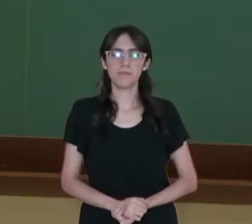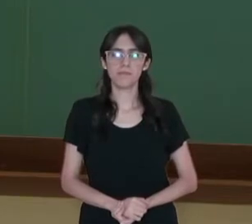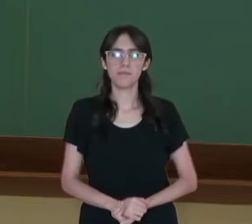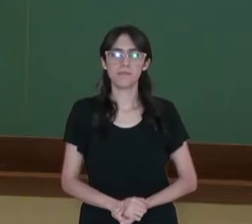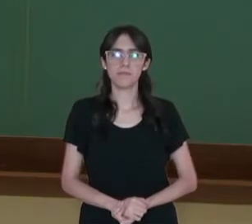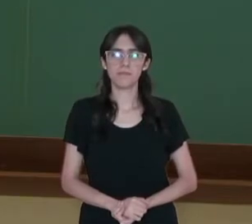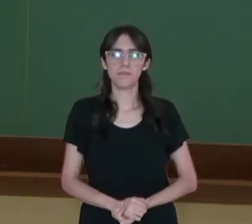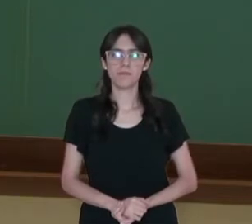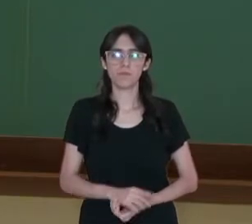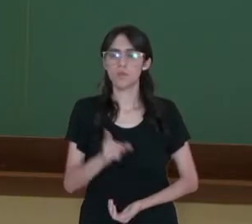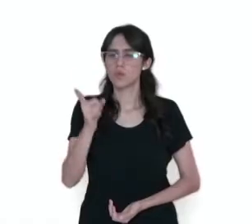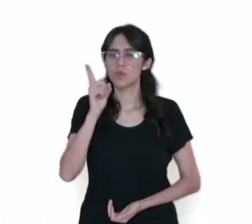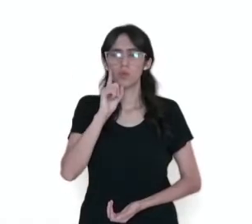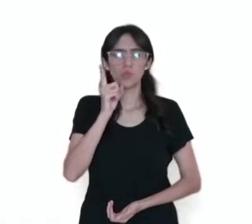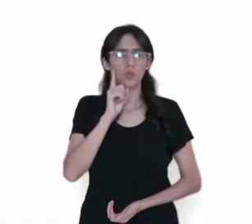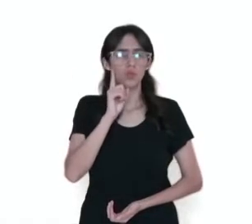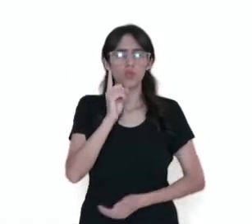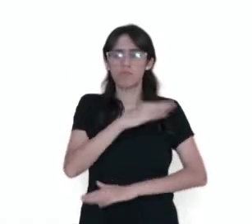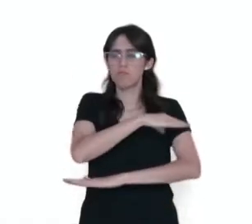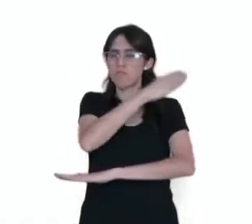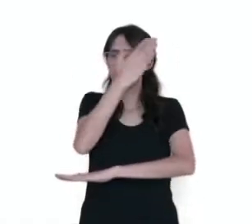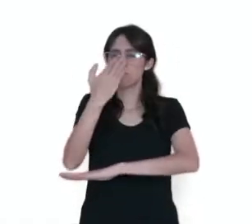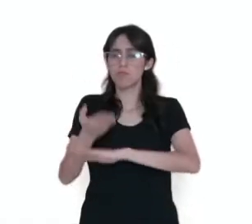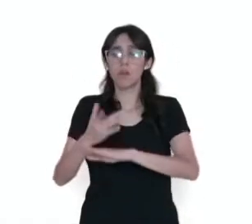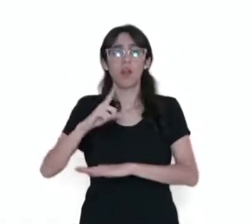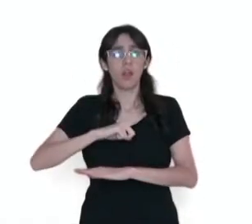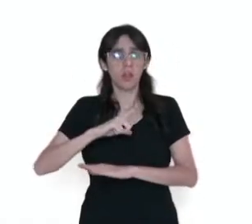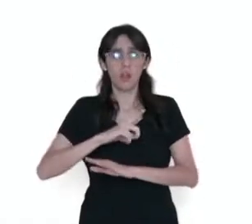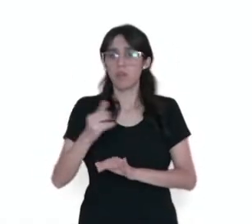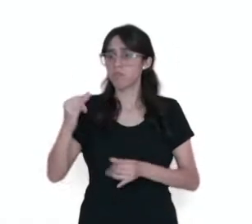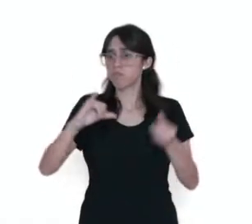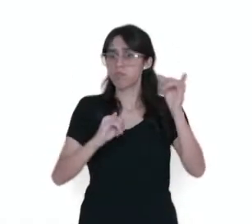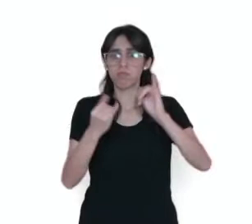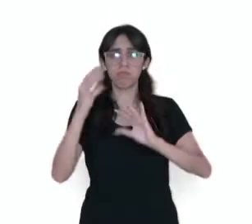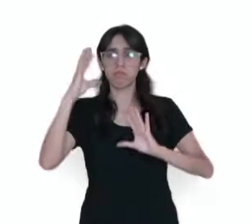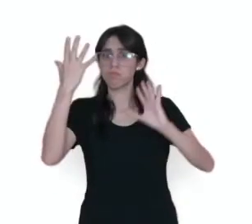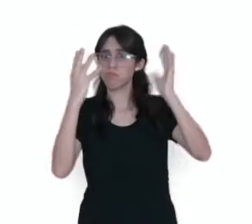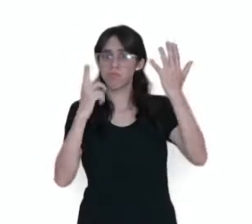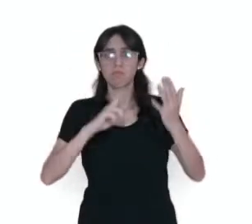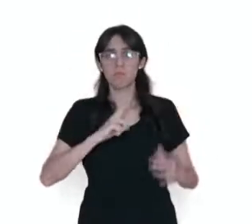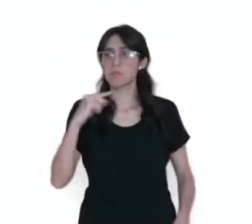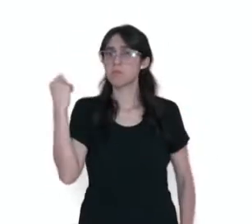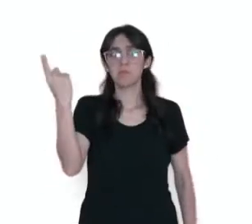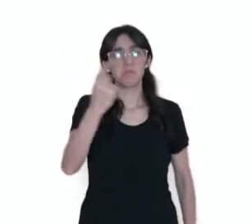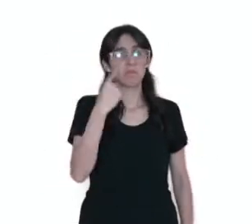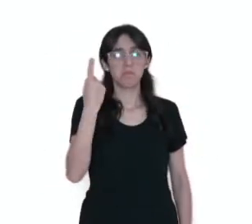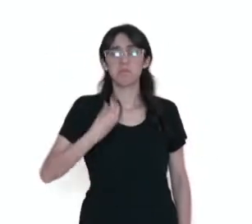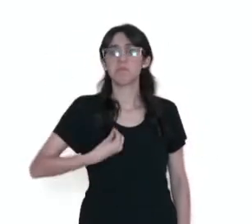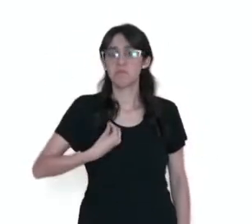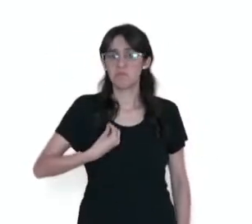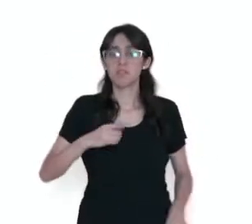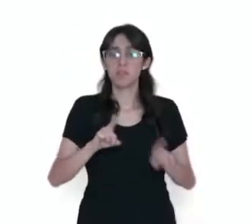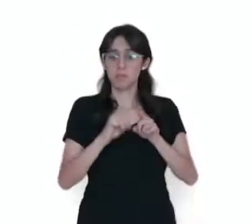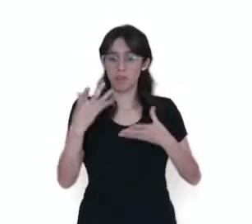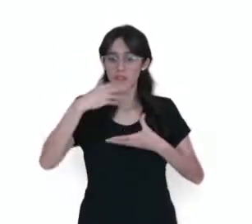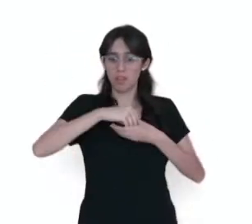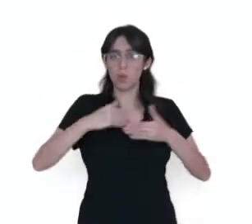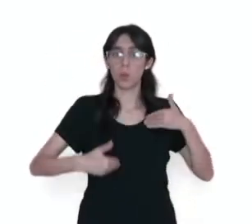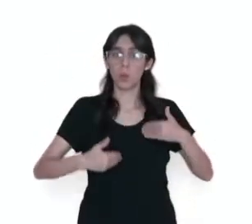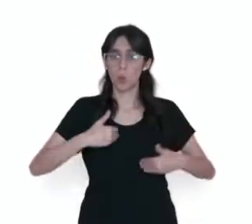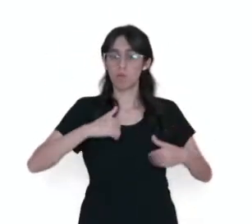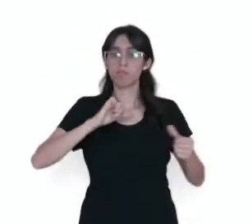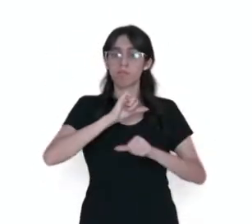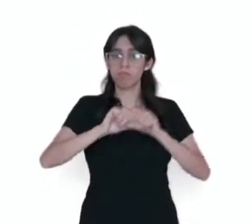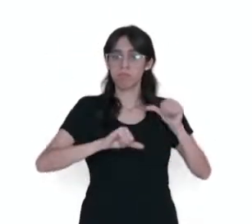Todos os dias, o dia inteiro, ocorrem reações químicas, não só ao nosso redor, mas também no nosso organismo. Por exemplo,